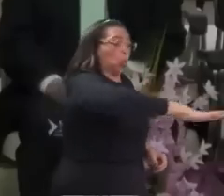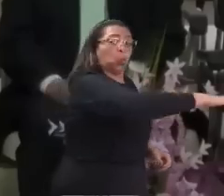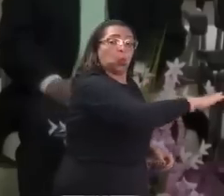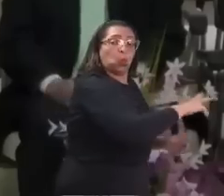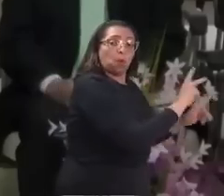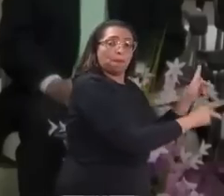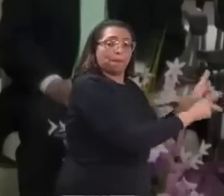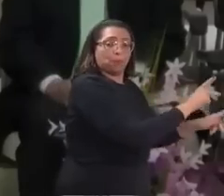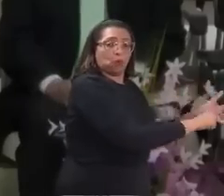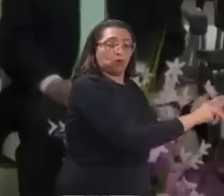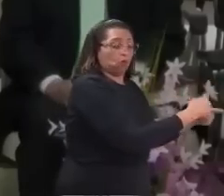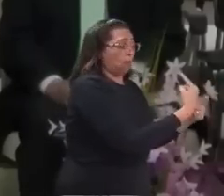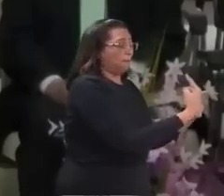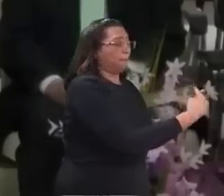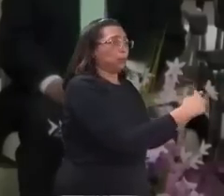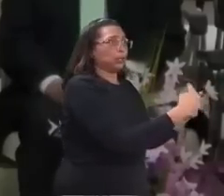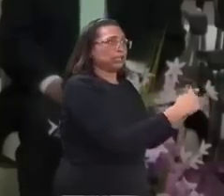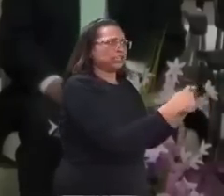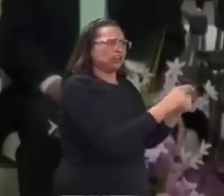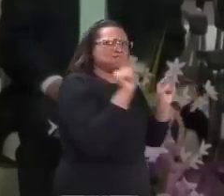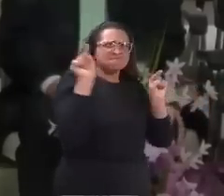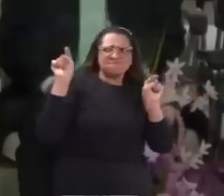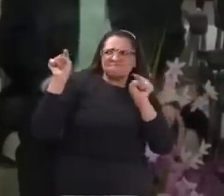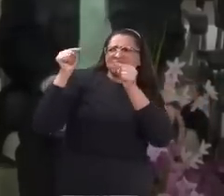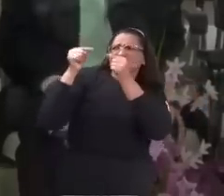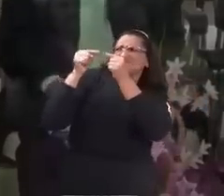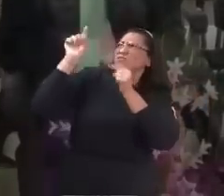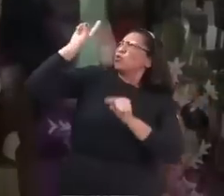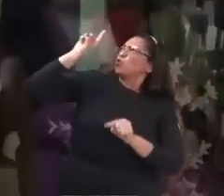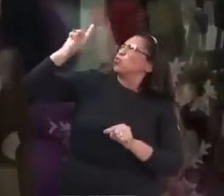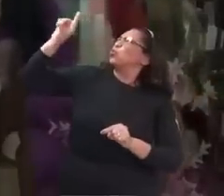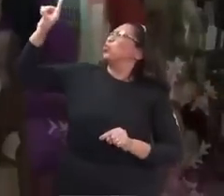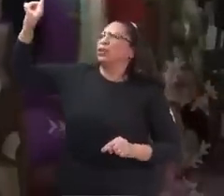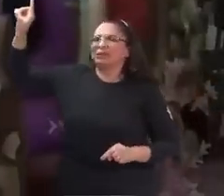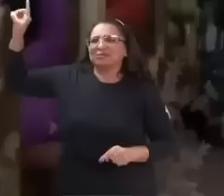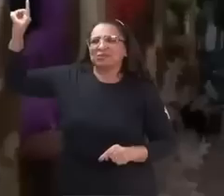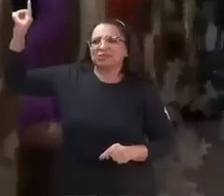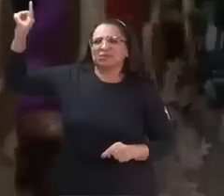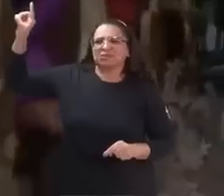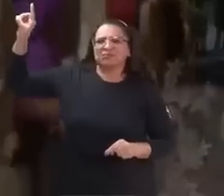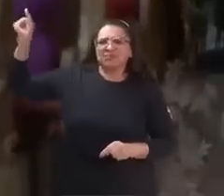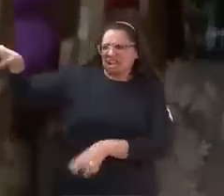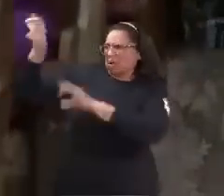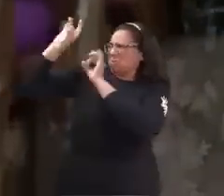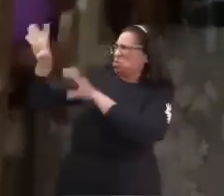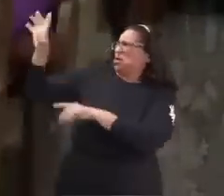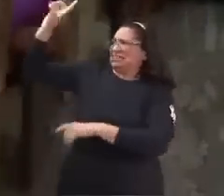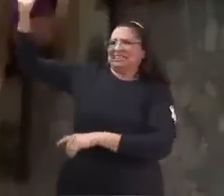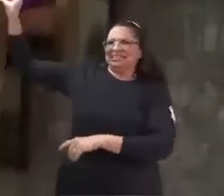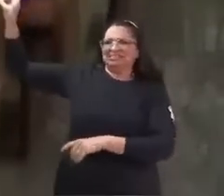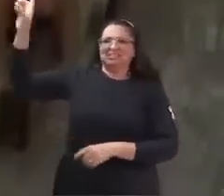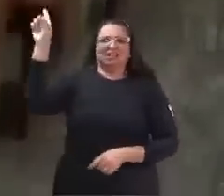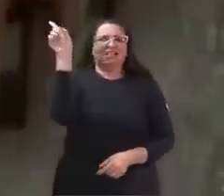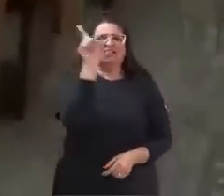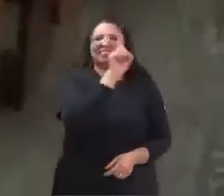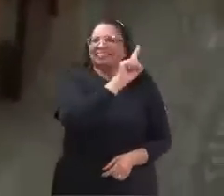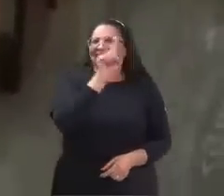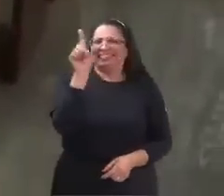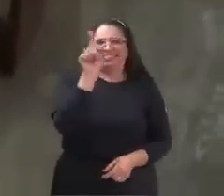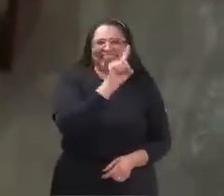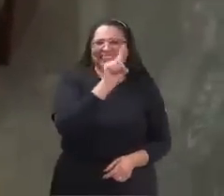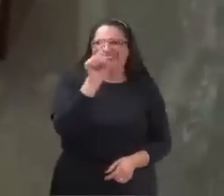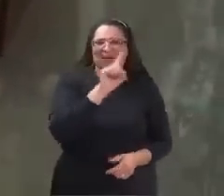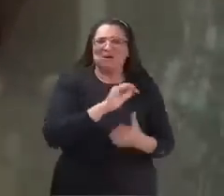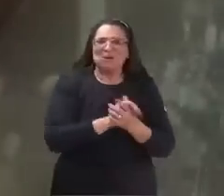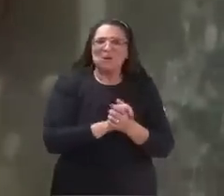Deus e conhecer o teu íntimo. Mas não, elas não deixavam, elas davam jeito, e a notícia chegou